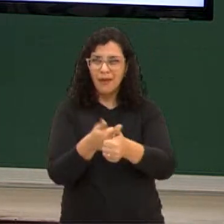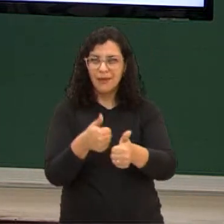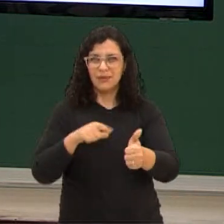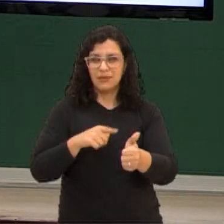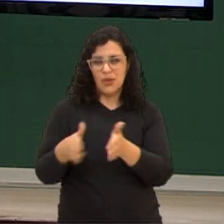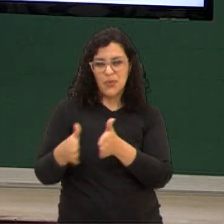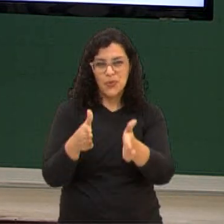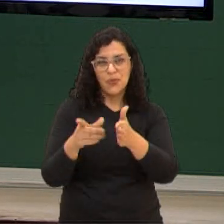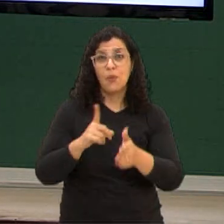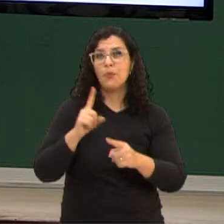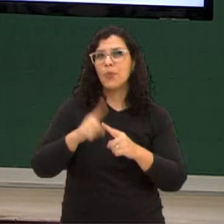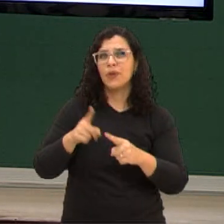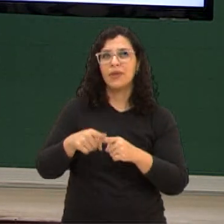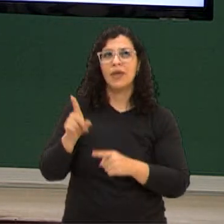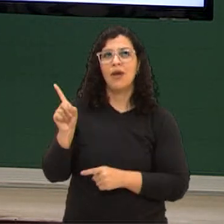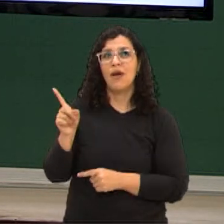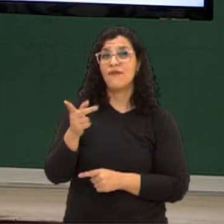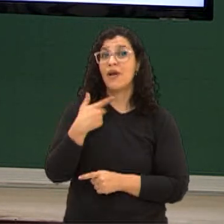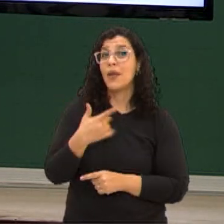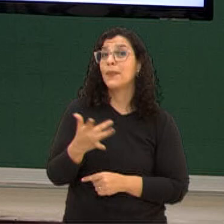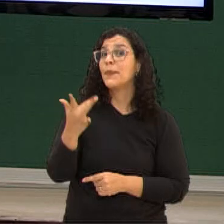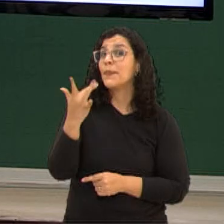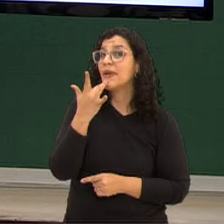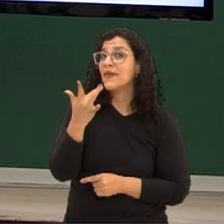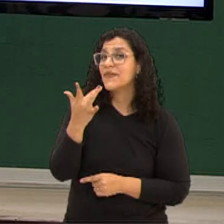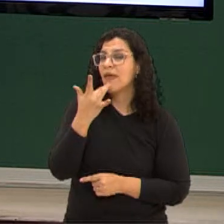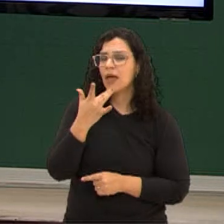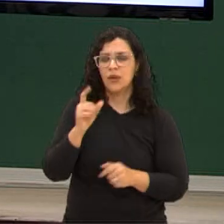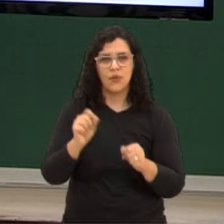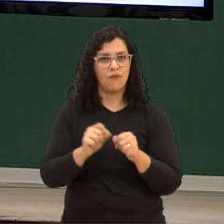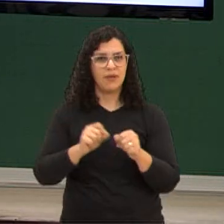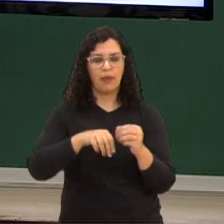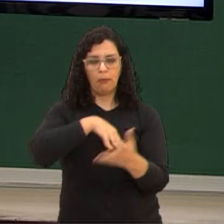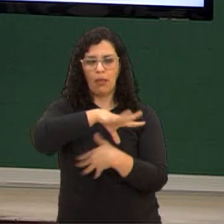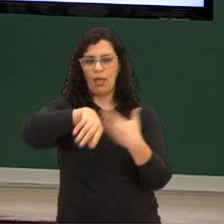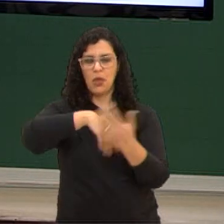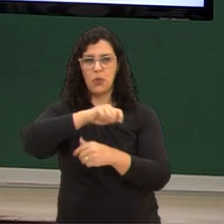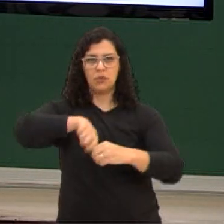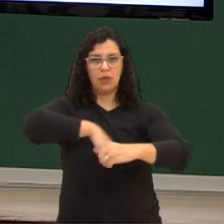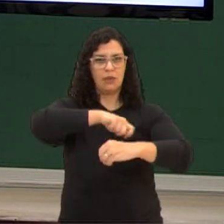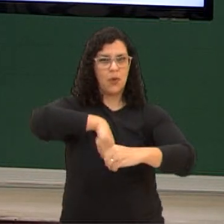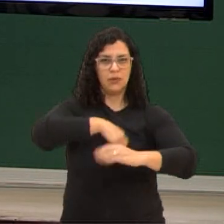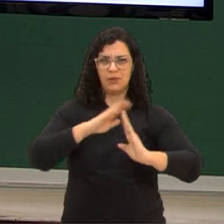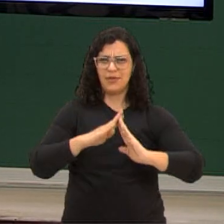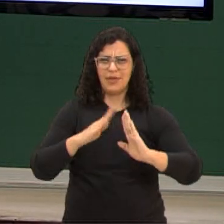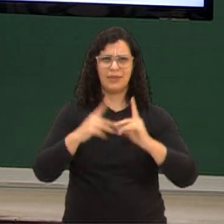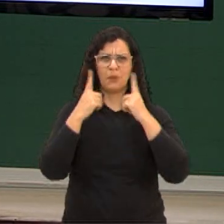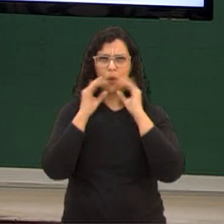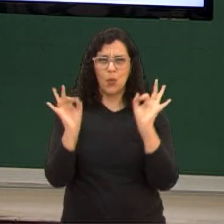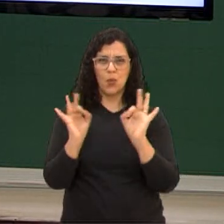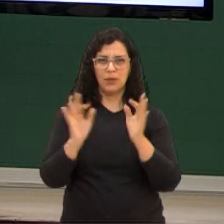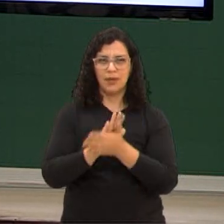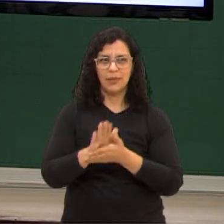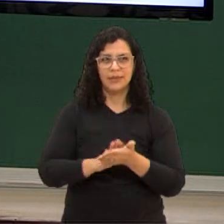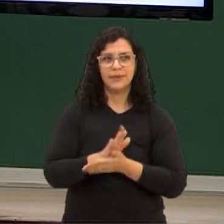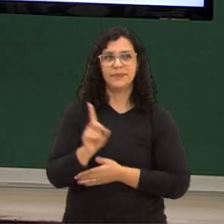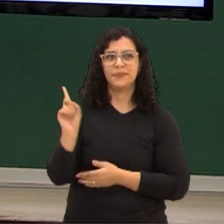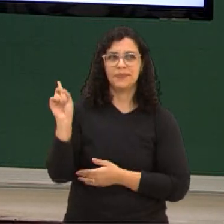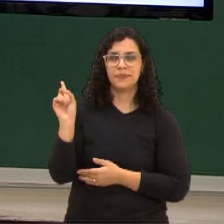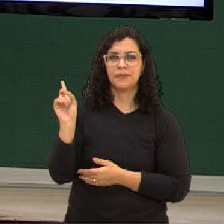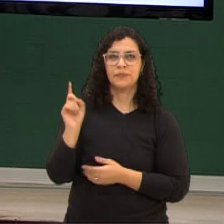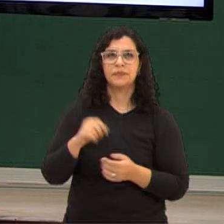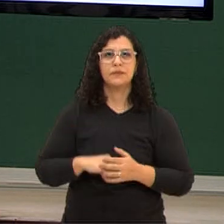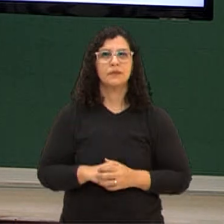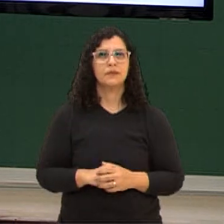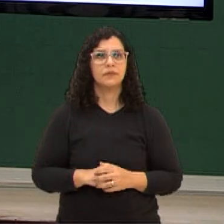caminho da escola, porque ela prefere não fazer bagunça na cozinha, né? Não fazer barulho na cozinha. Llego